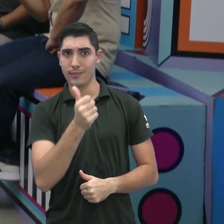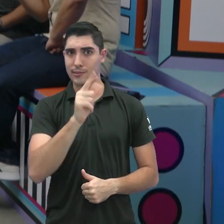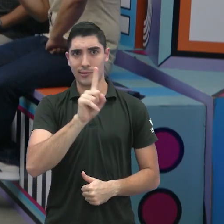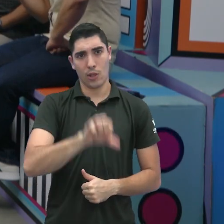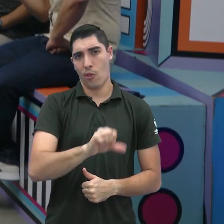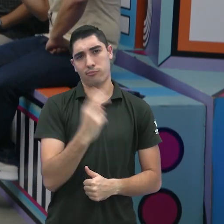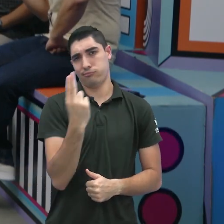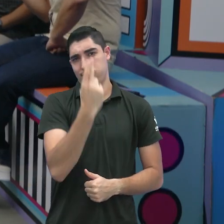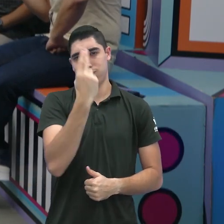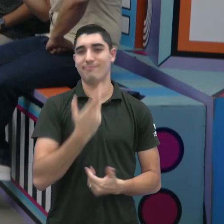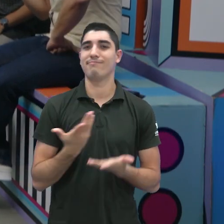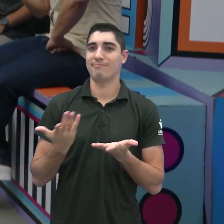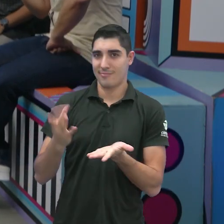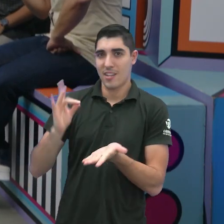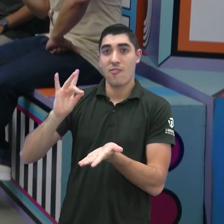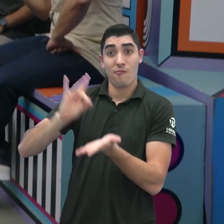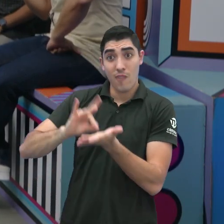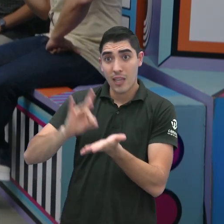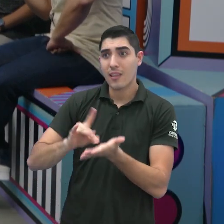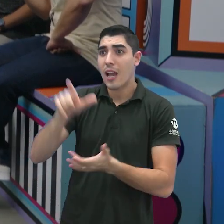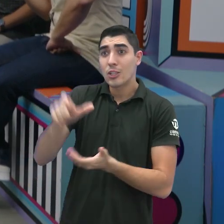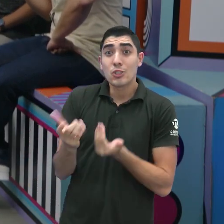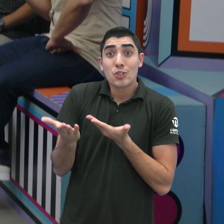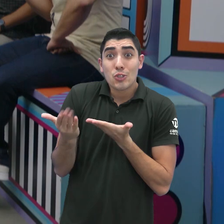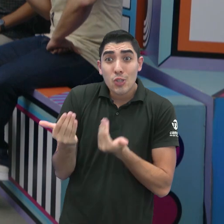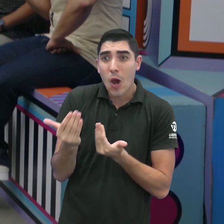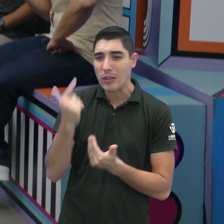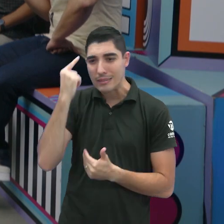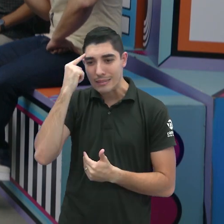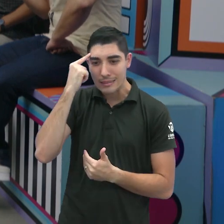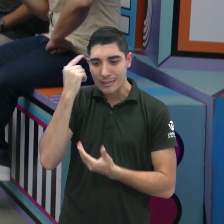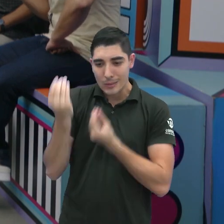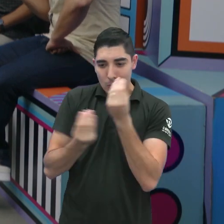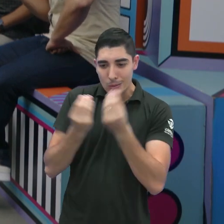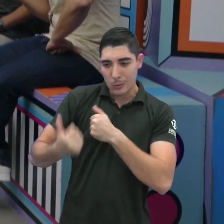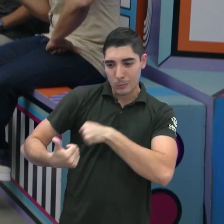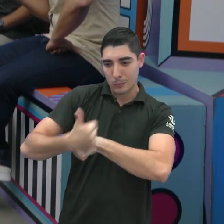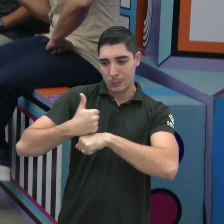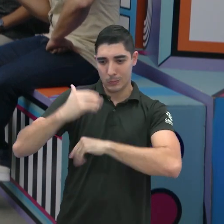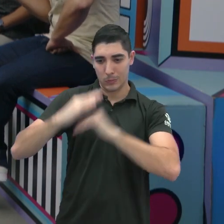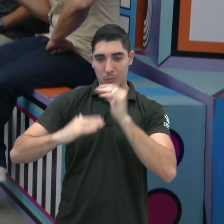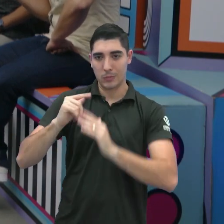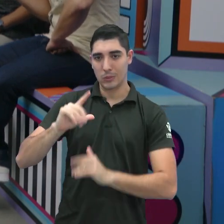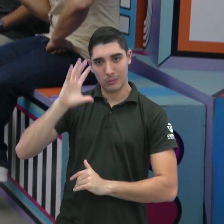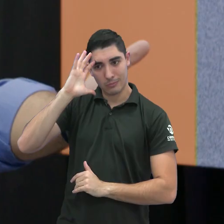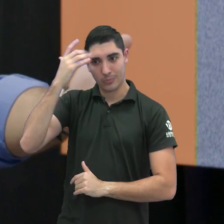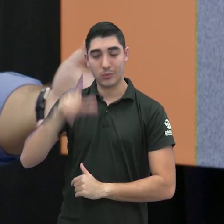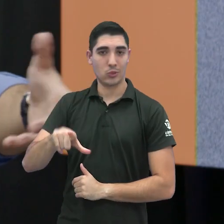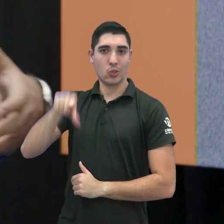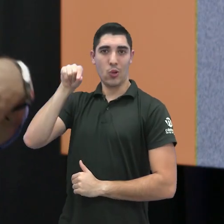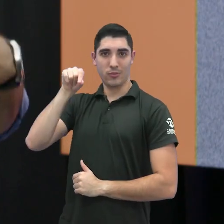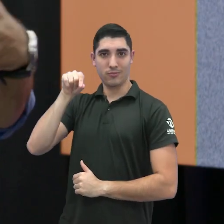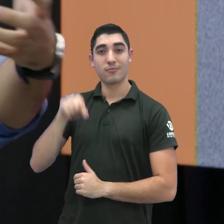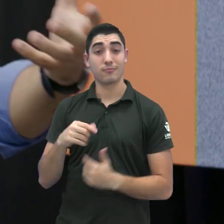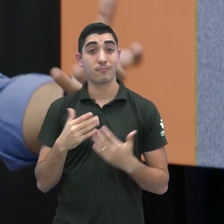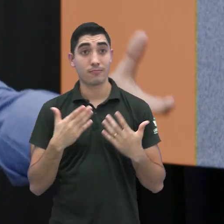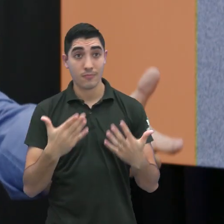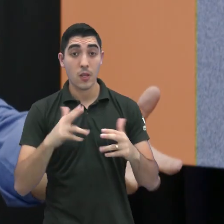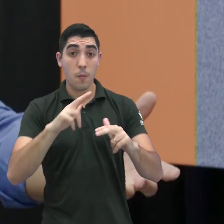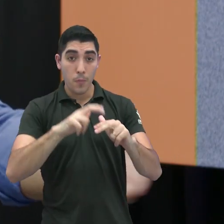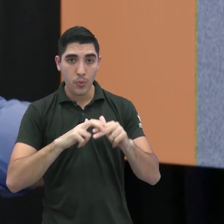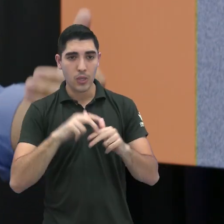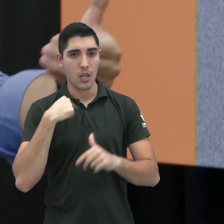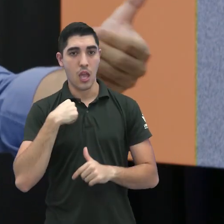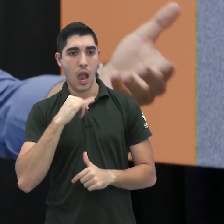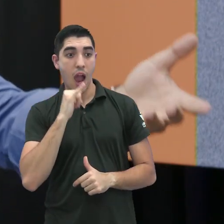novo. Injusto isso. Você é tão jovem, tem que escolher. Por isso que eu acho legal a gente conversar, né? Não determinar